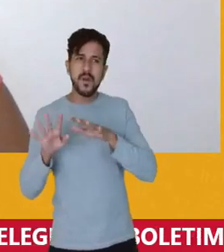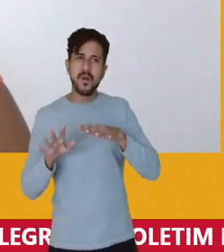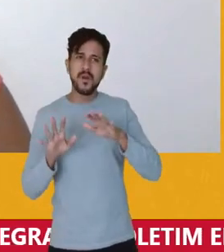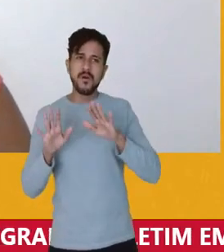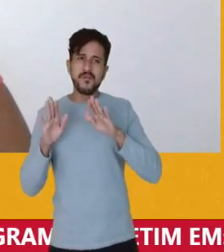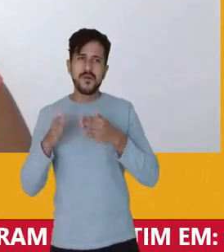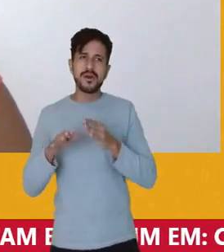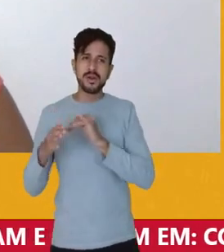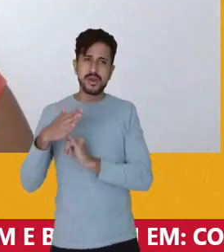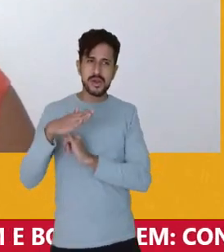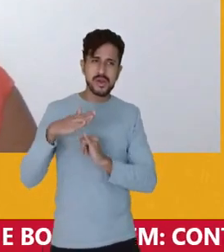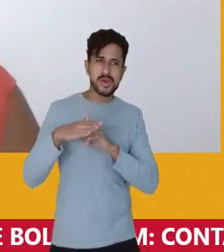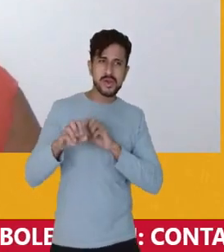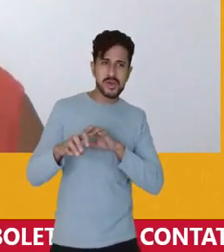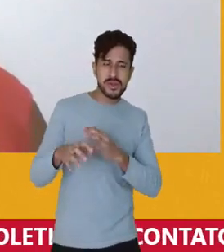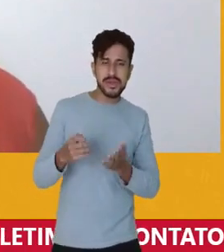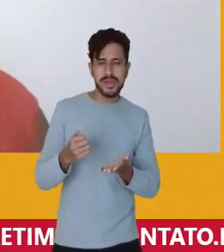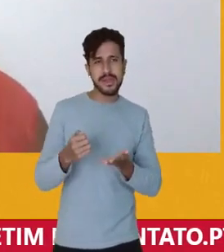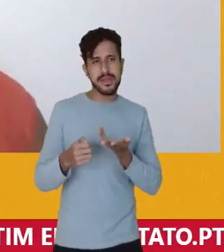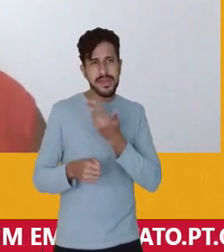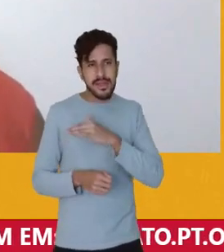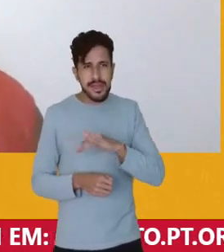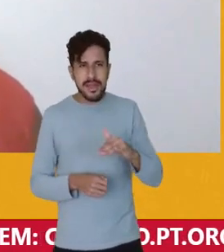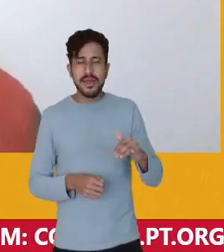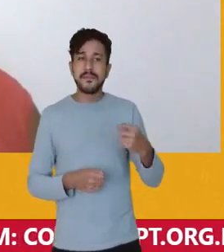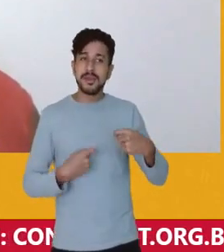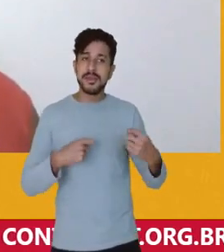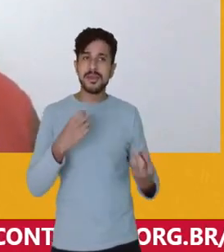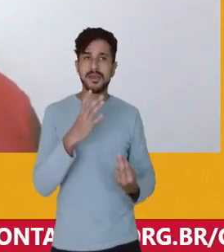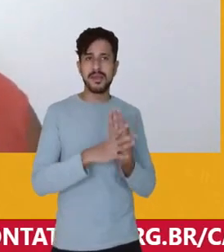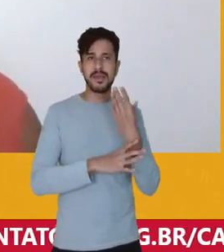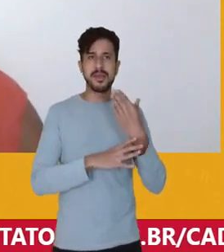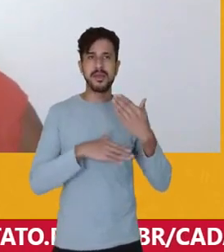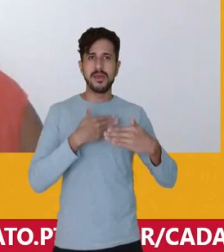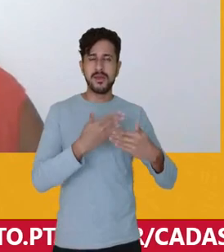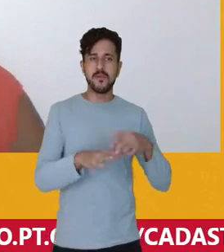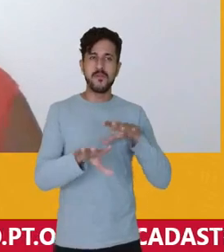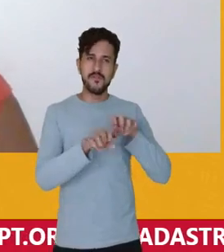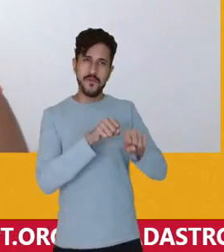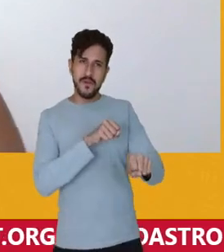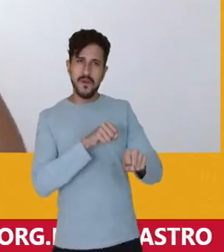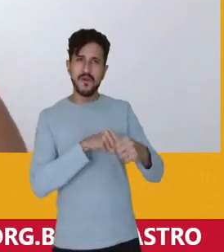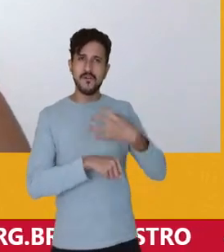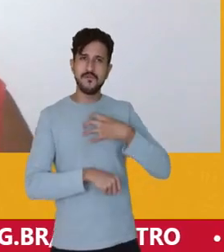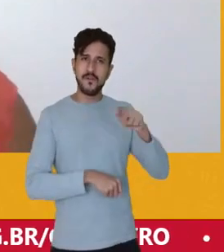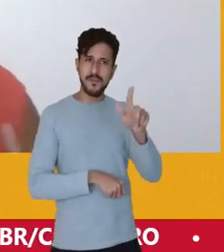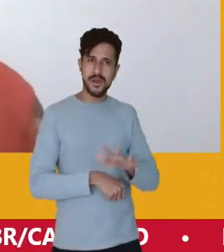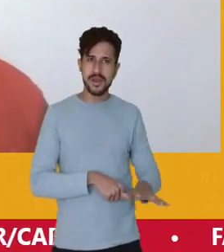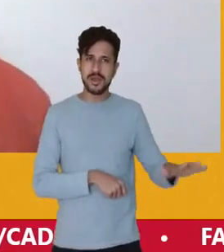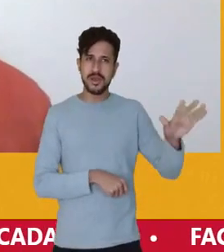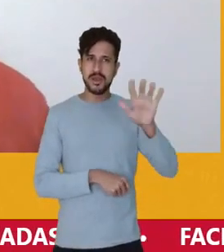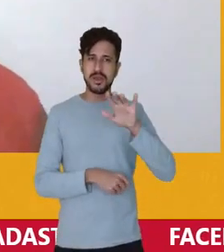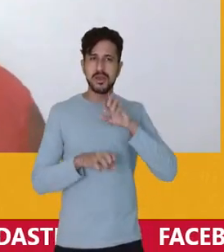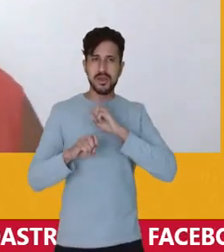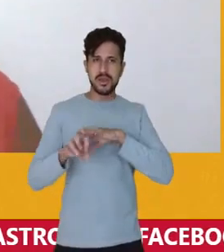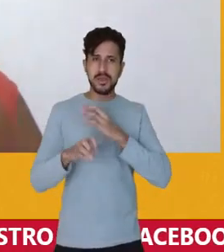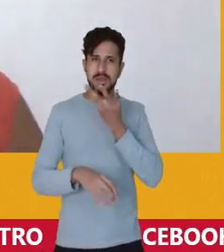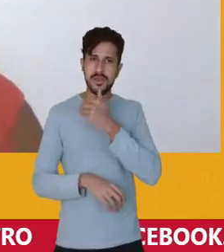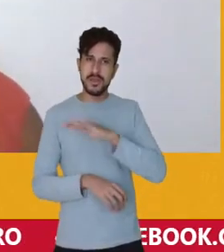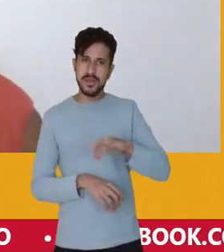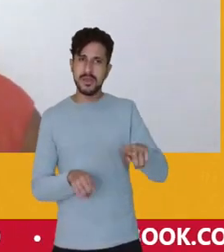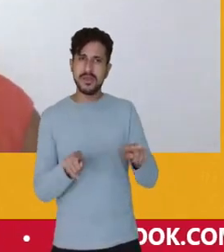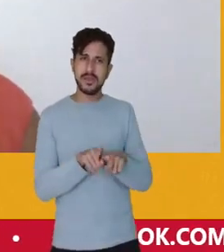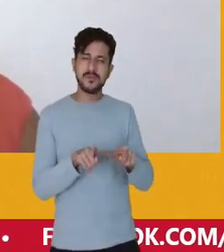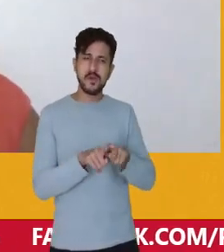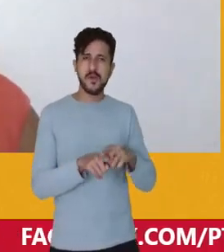nas instituições de educação infantil, há necessidade do desenvolvimento de processos formativos de uma forma geral para a educação infantil e de